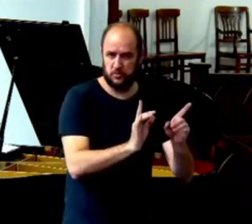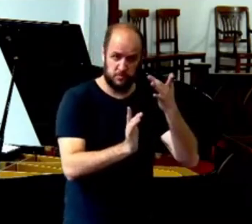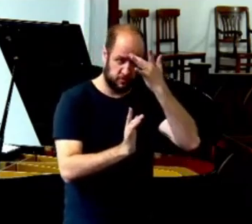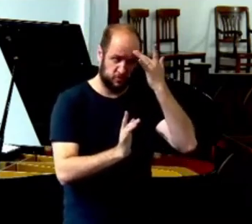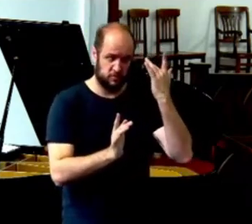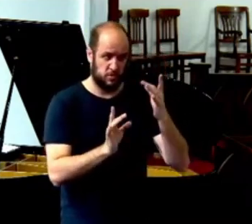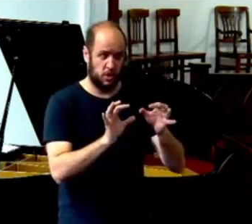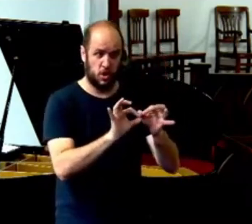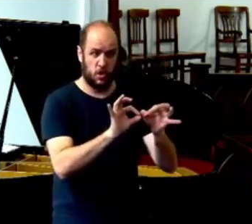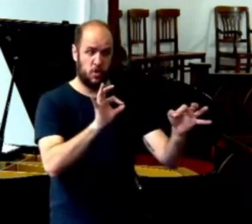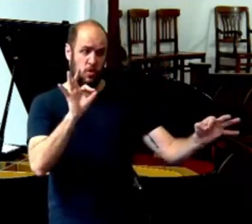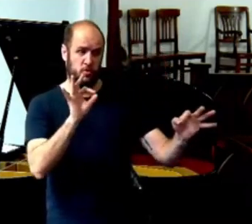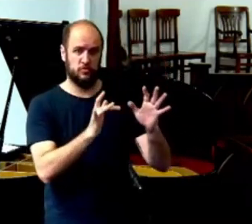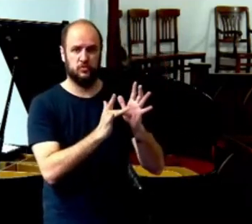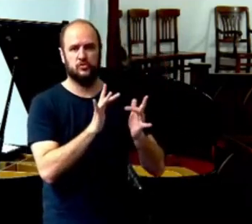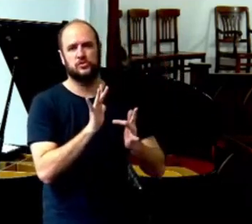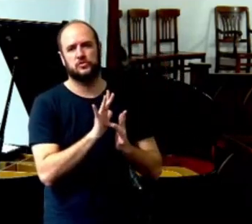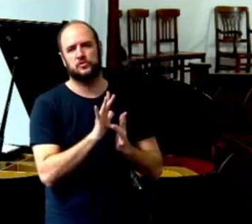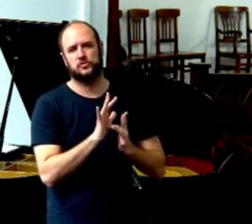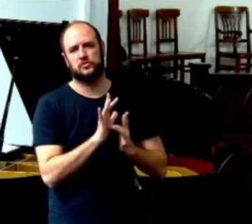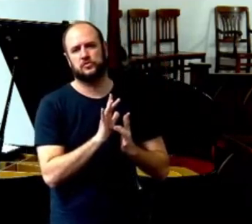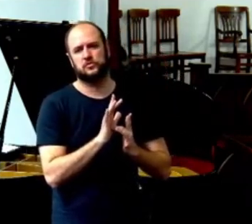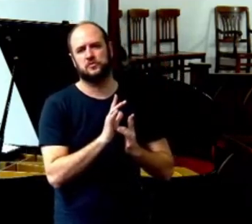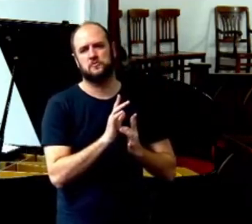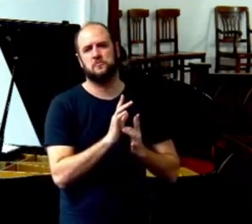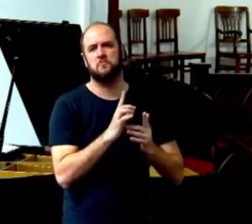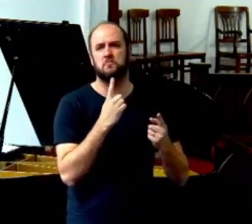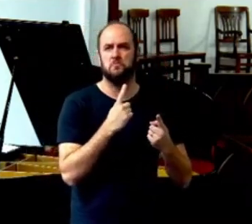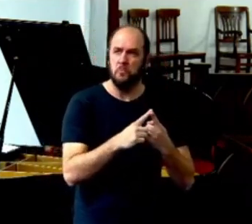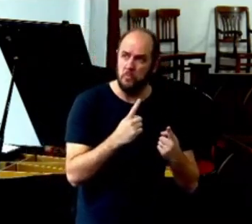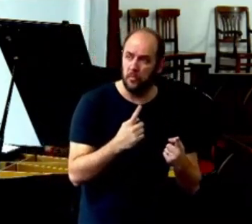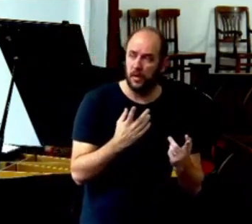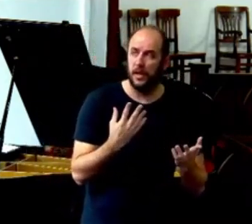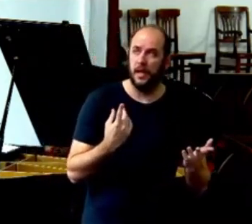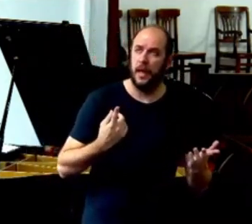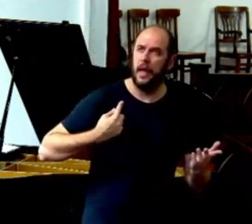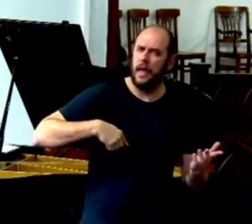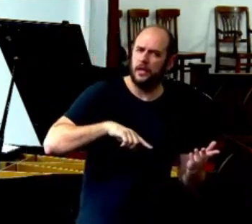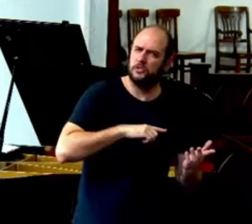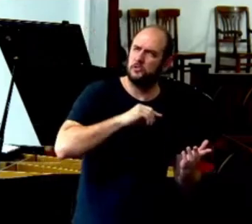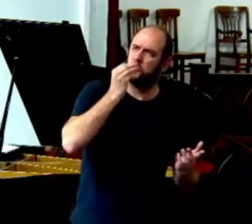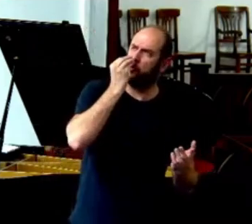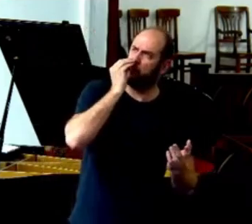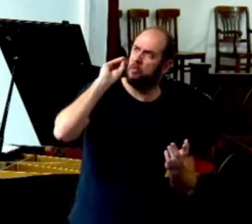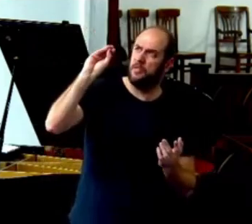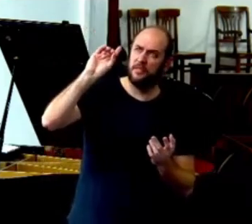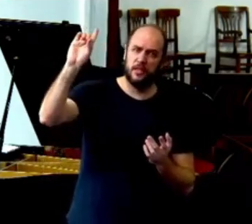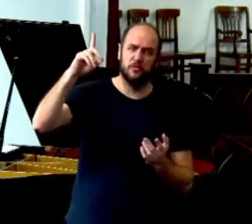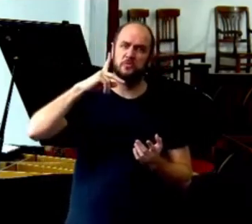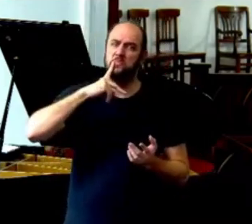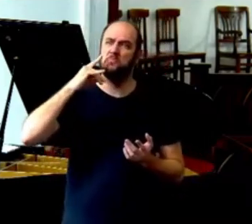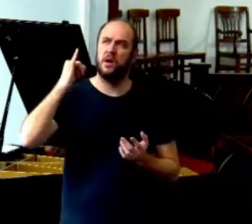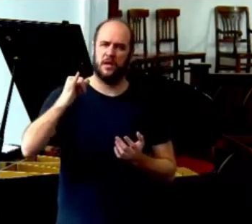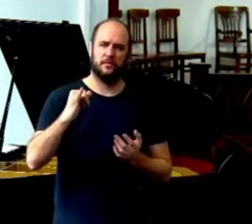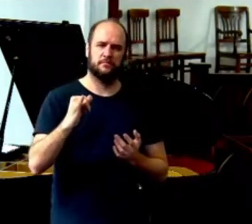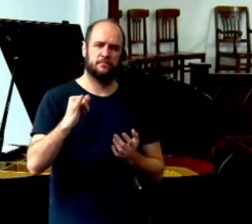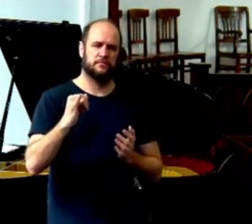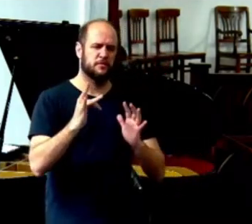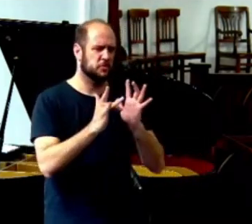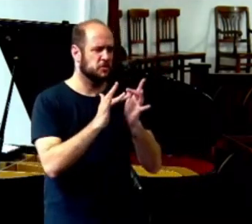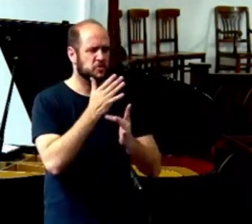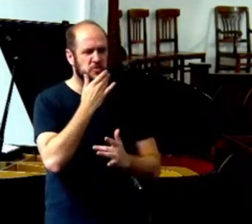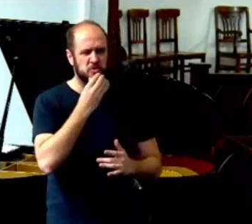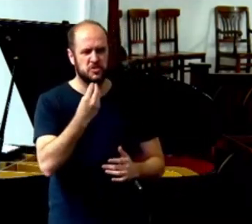ou seguidores de Jesus, é que ao rejeitarmos Deus como Pai, Cristo